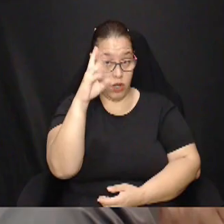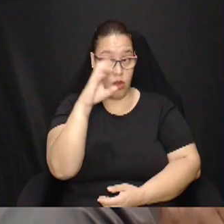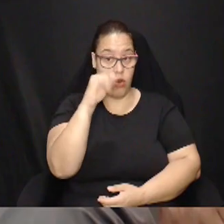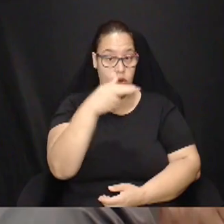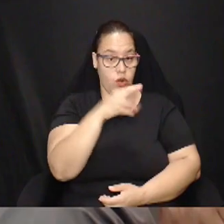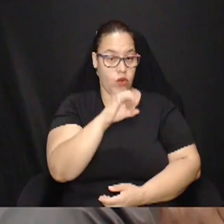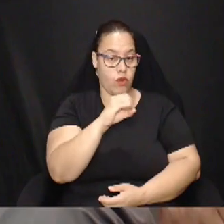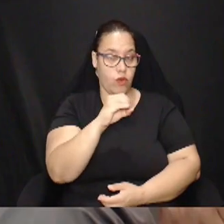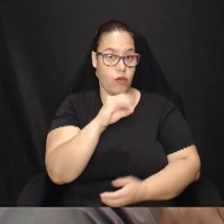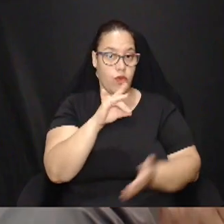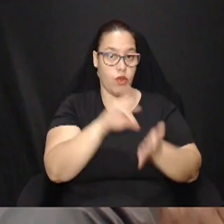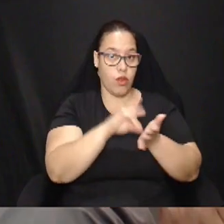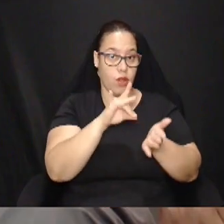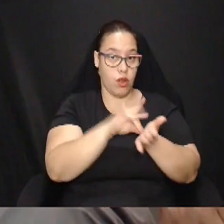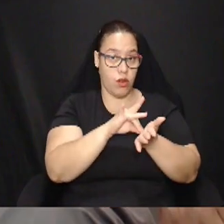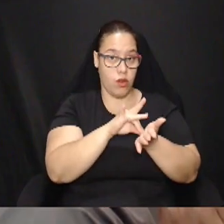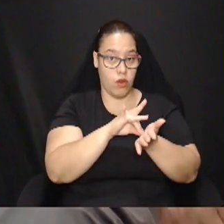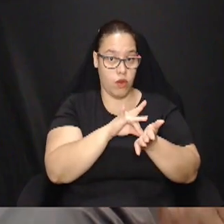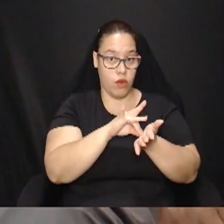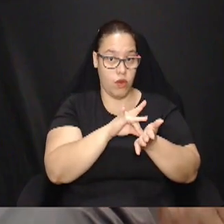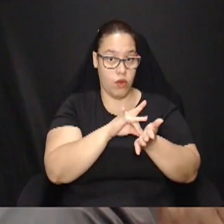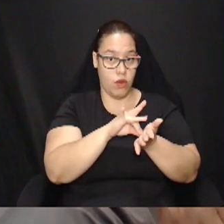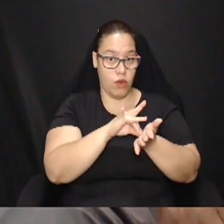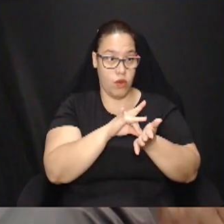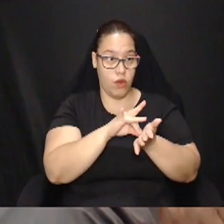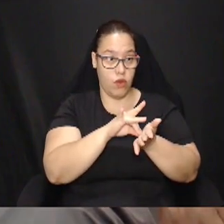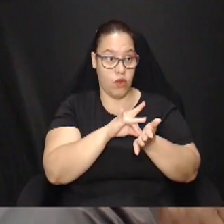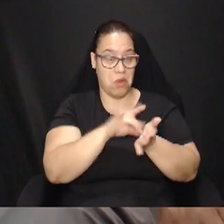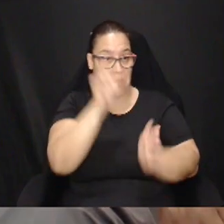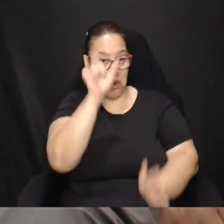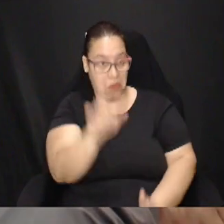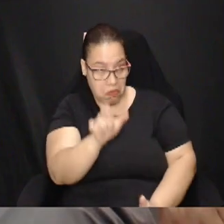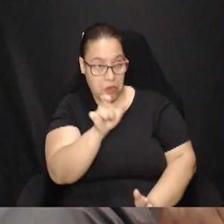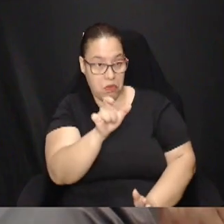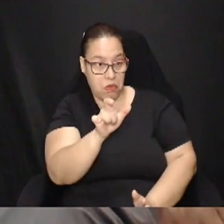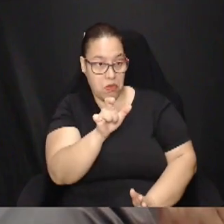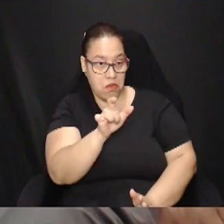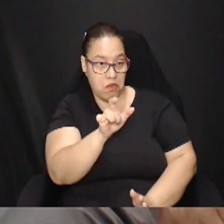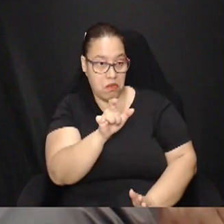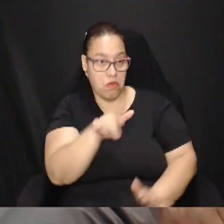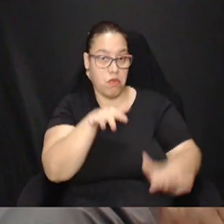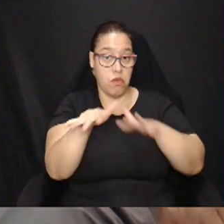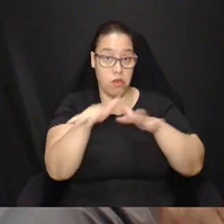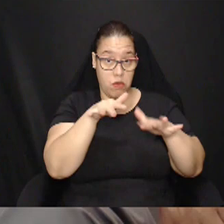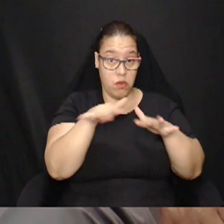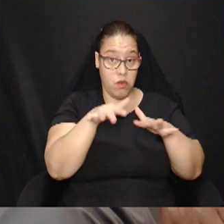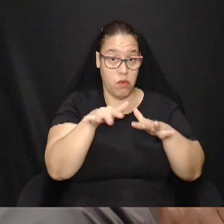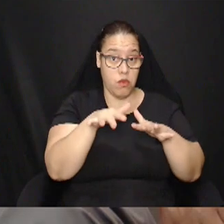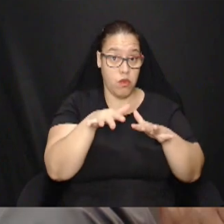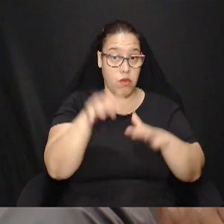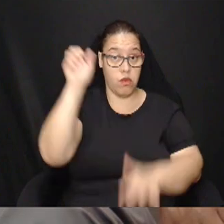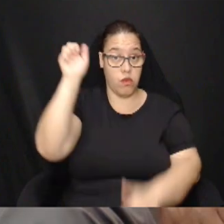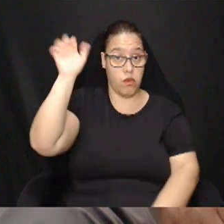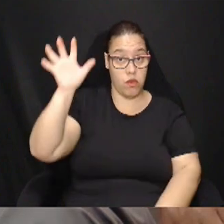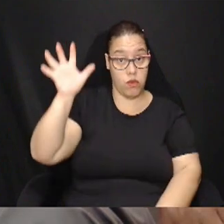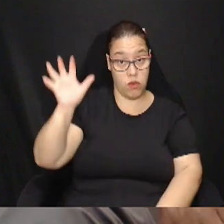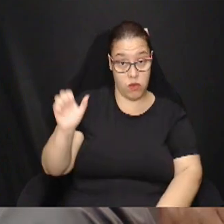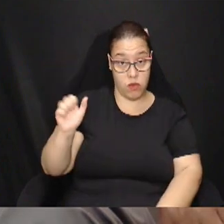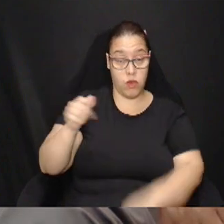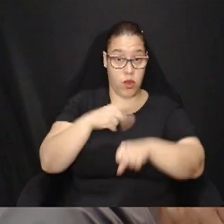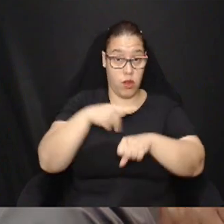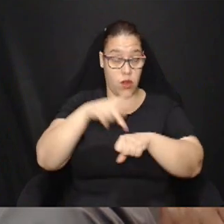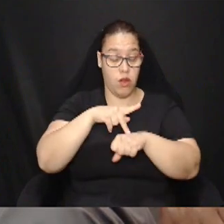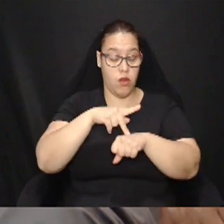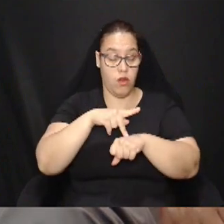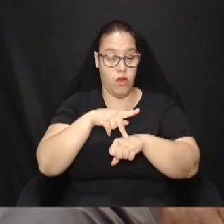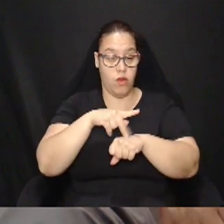Oxum, que é uma orixá, uma divindade presente no movimento da diáspora africana, uma divindade iorubá, de